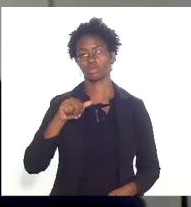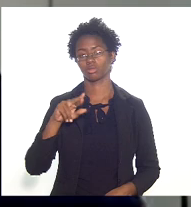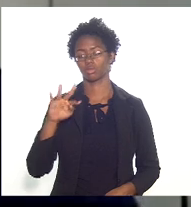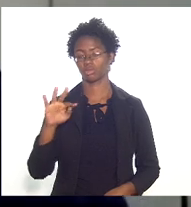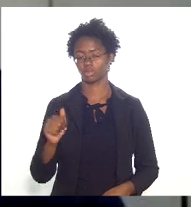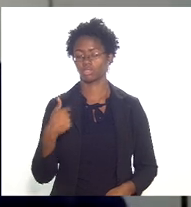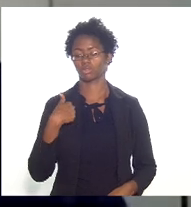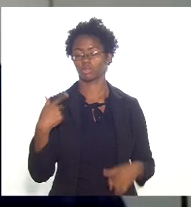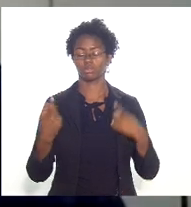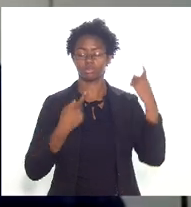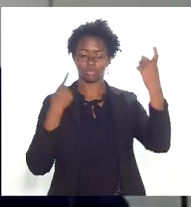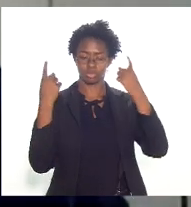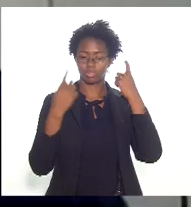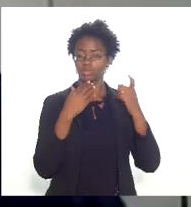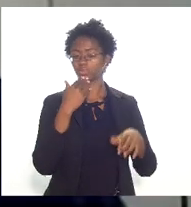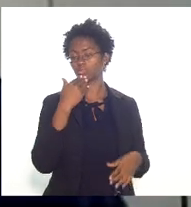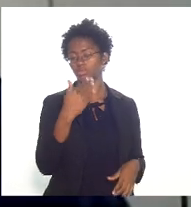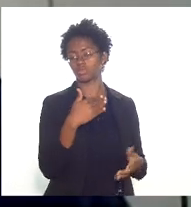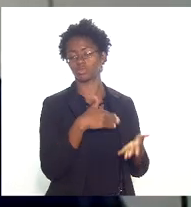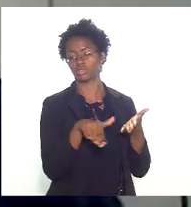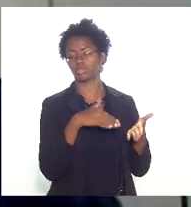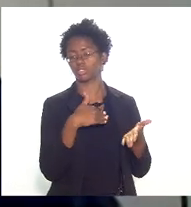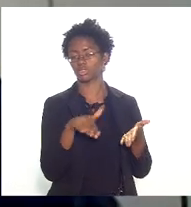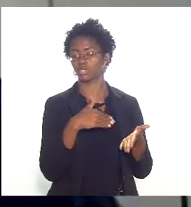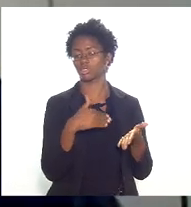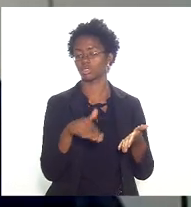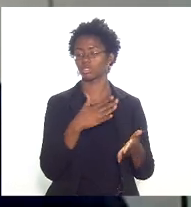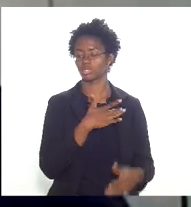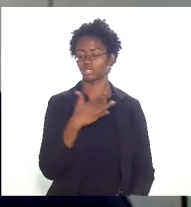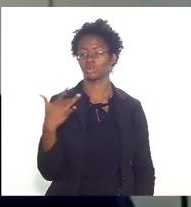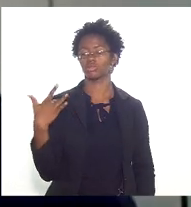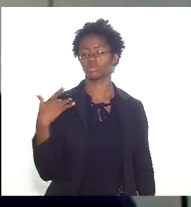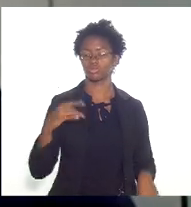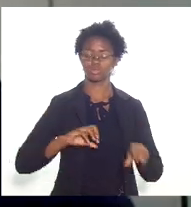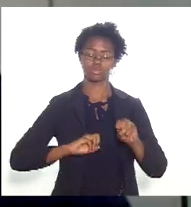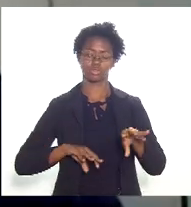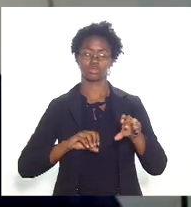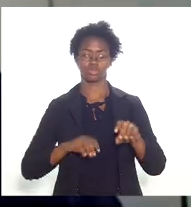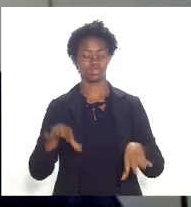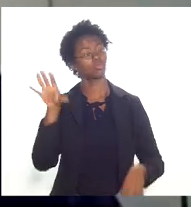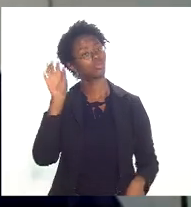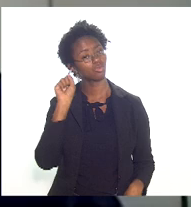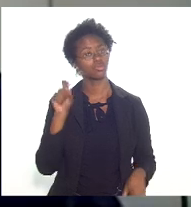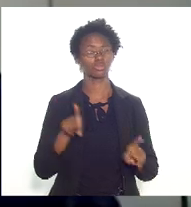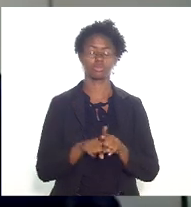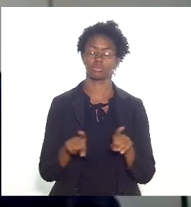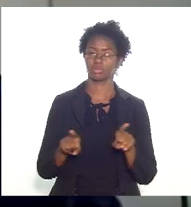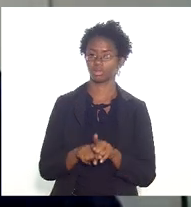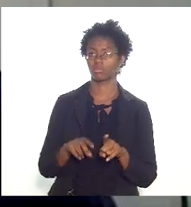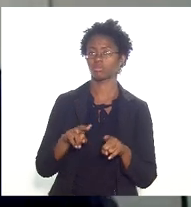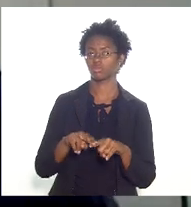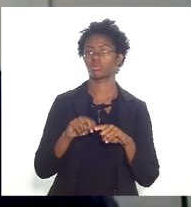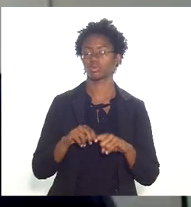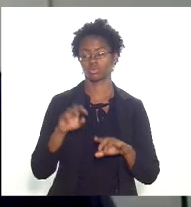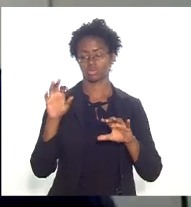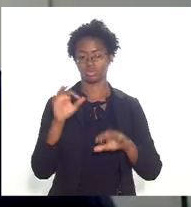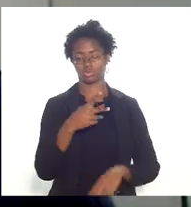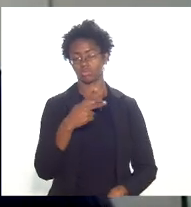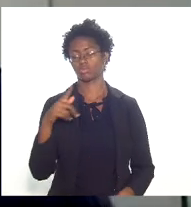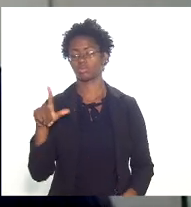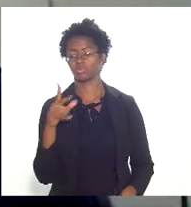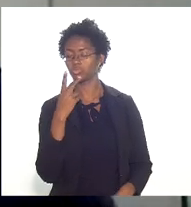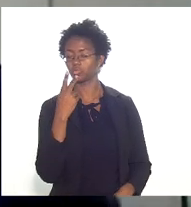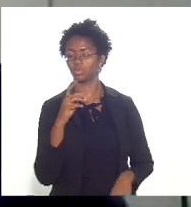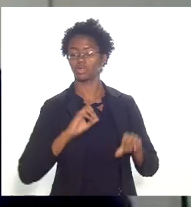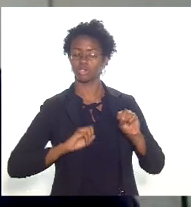preocupação solicitando que a secretaria de saúde e Secretaria de Educação fossem ouvidos tem um projeto ao defender